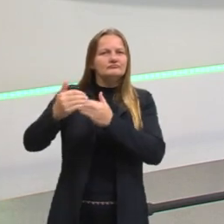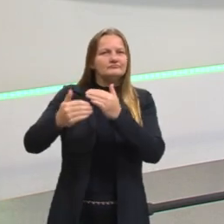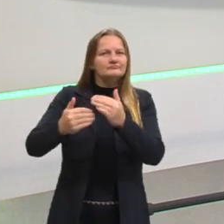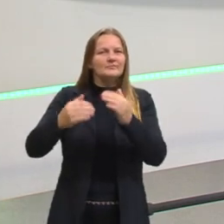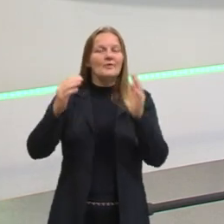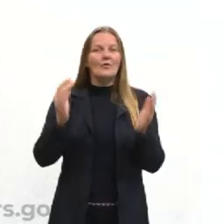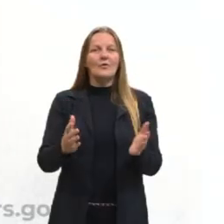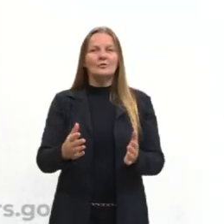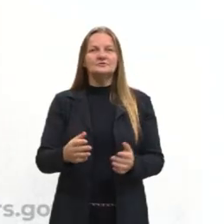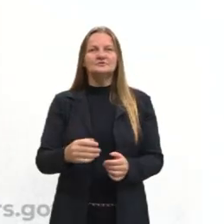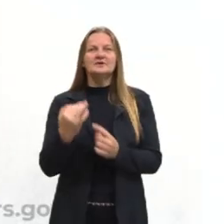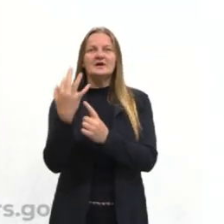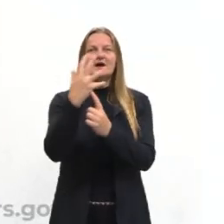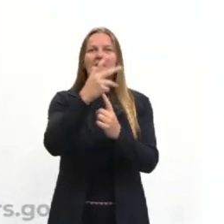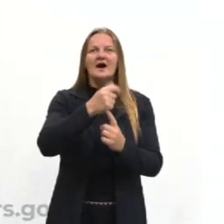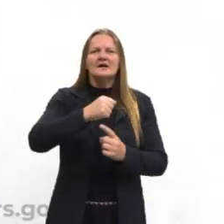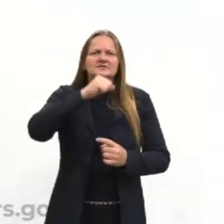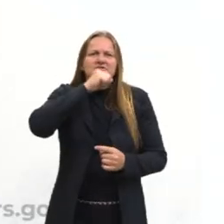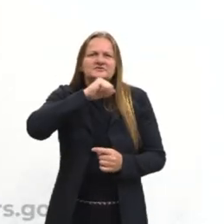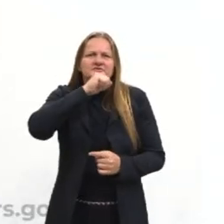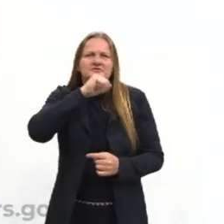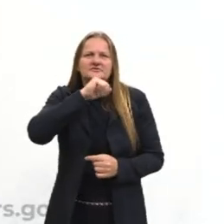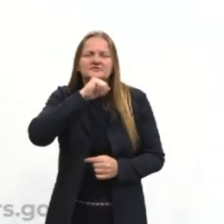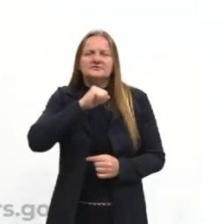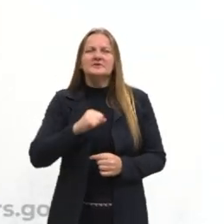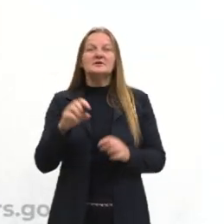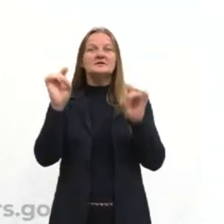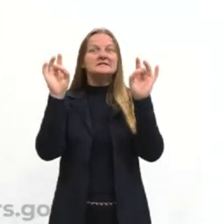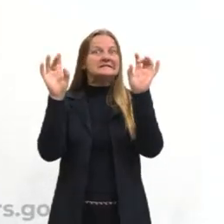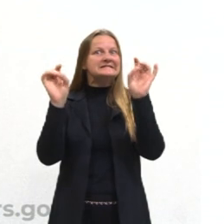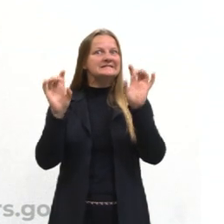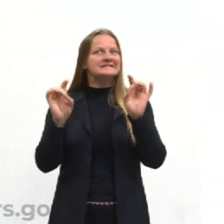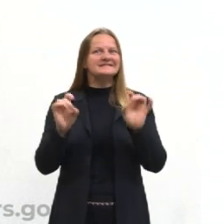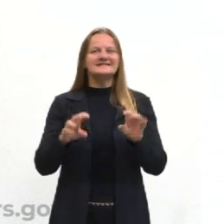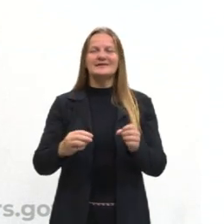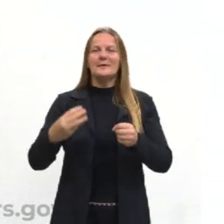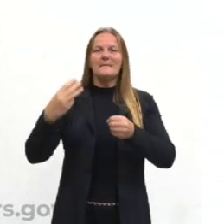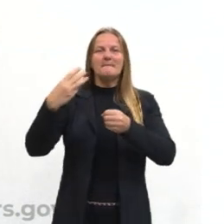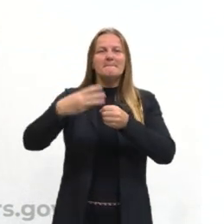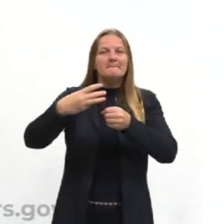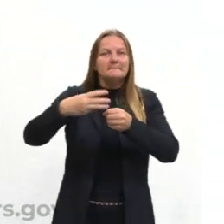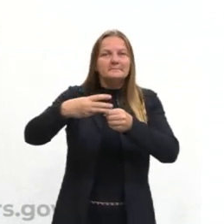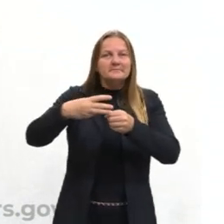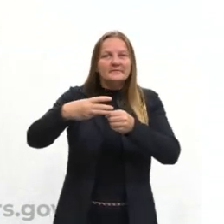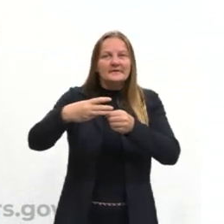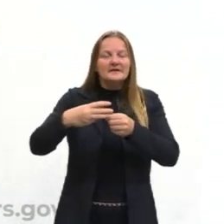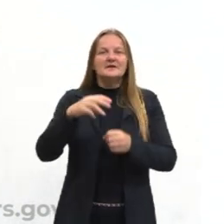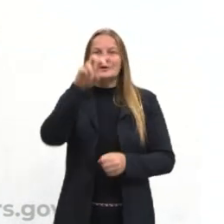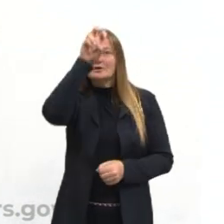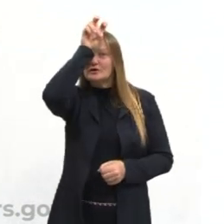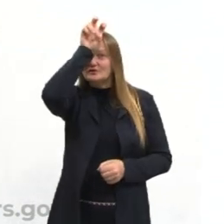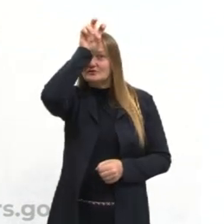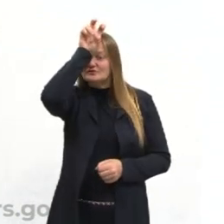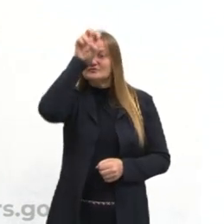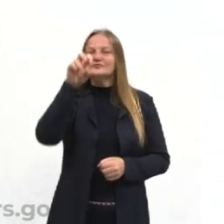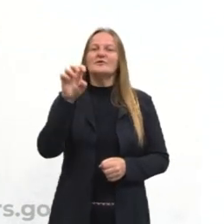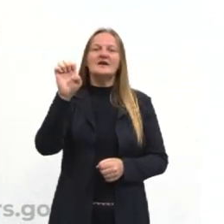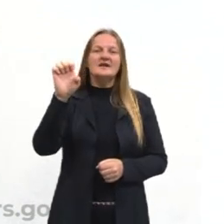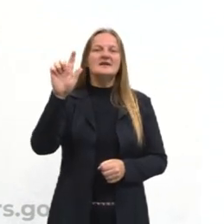vamos falar hoje sobre a arte na antiguidade especificadamente aqui sobre mesopotâmia e Egito